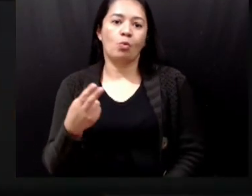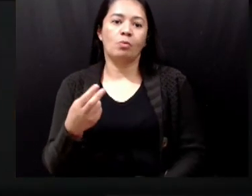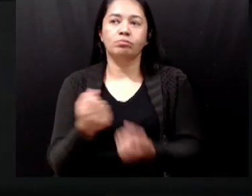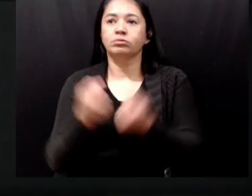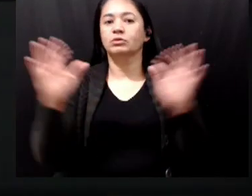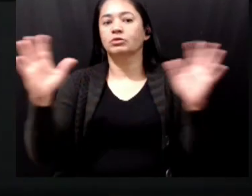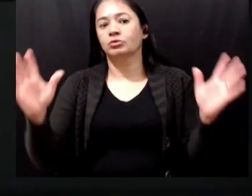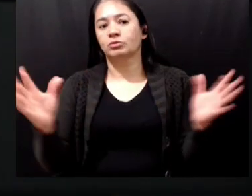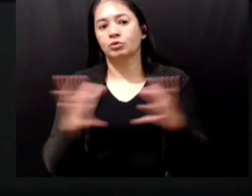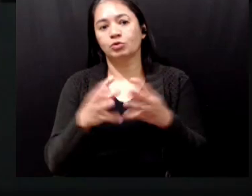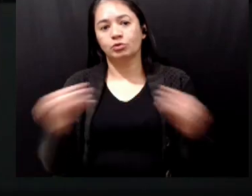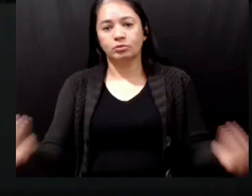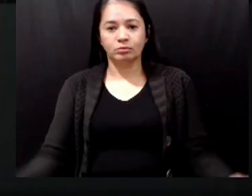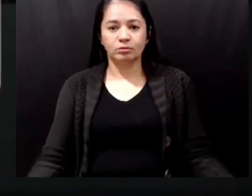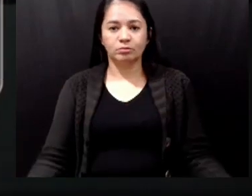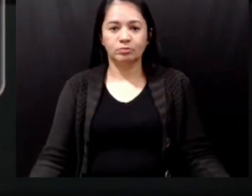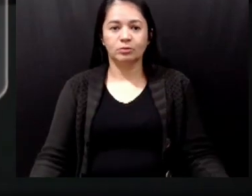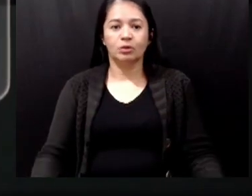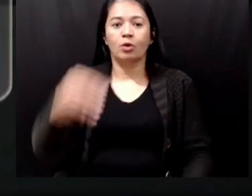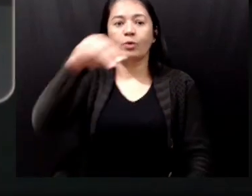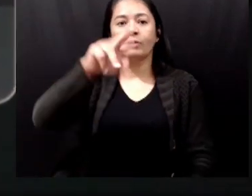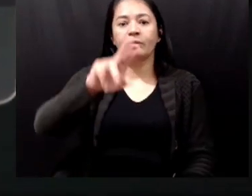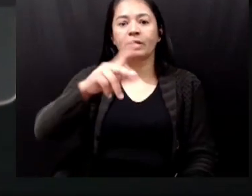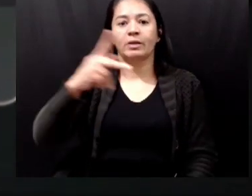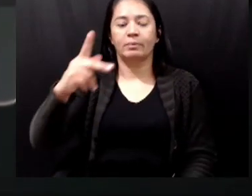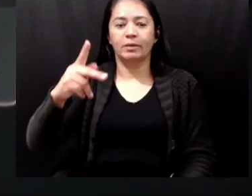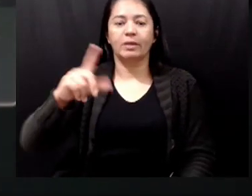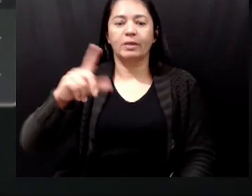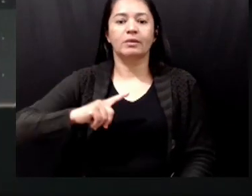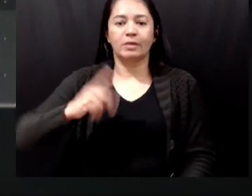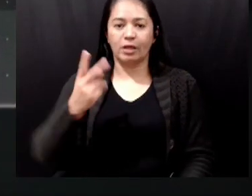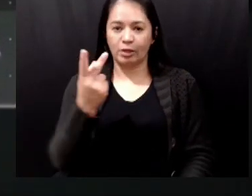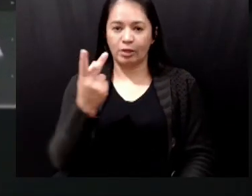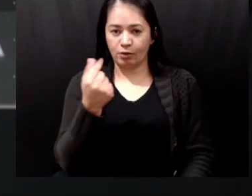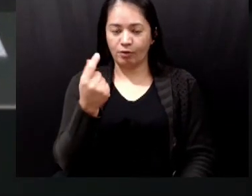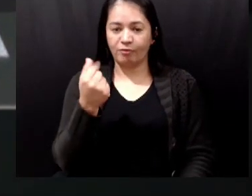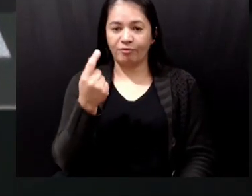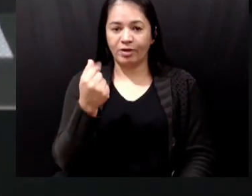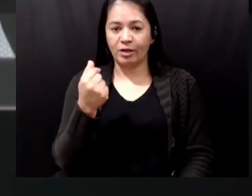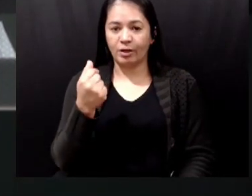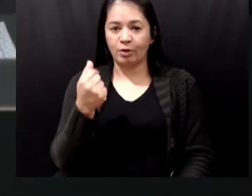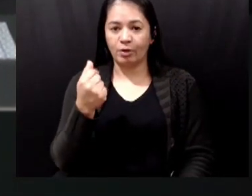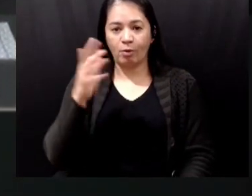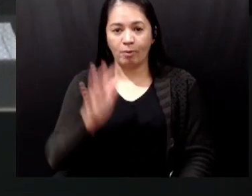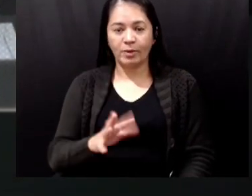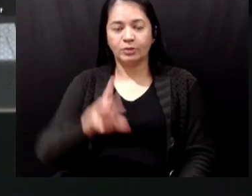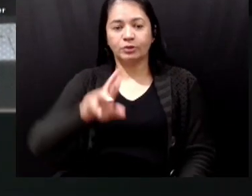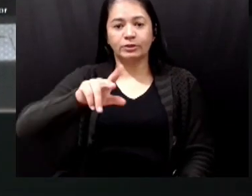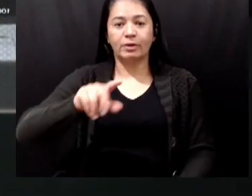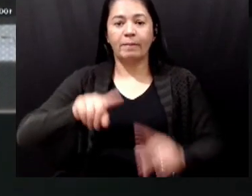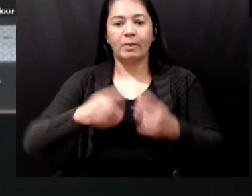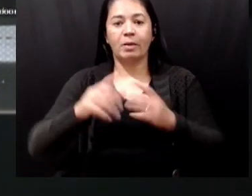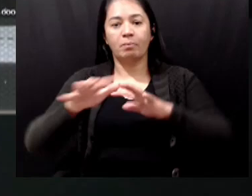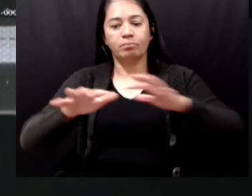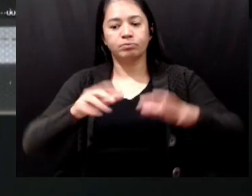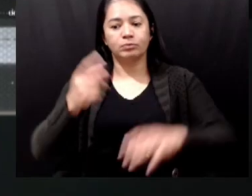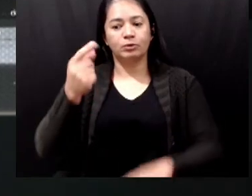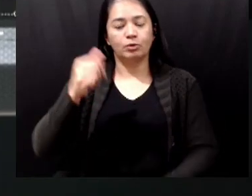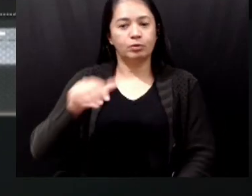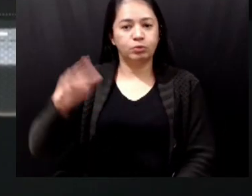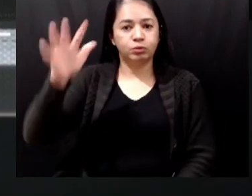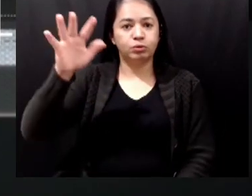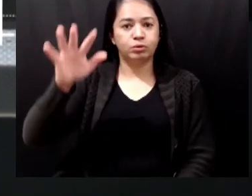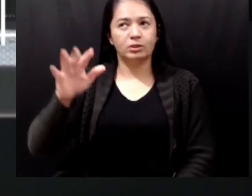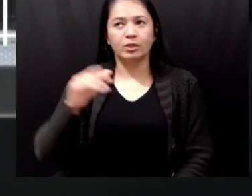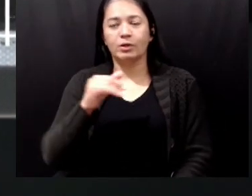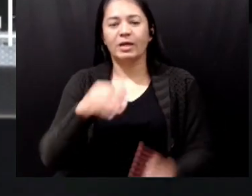o MRP, ele tem um valor também, não é um valor baixo, mas para movimentações altas também não vai ser algo que vai te suprir. Se não me engano, é até R$200 mil